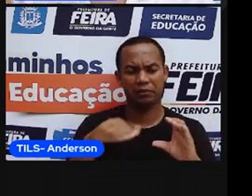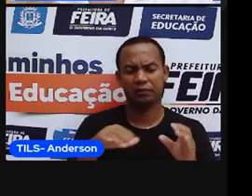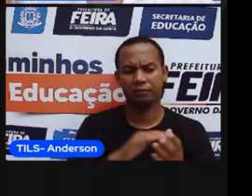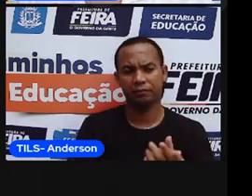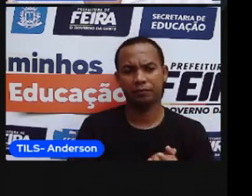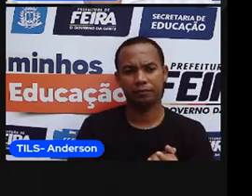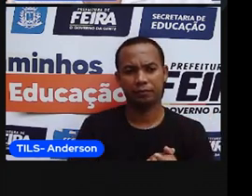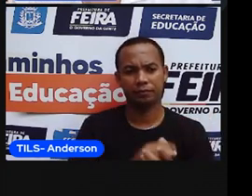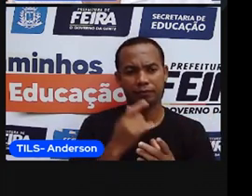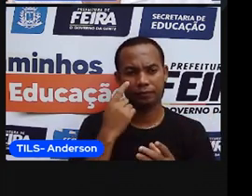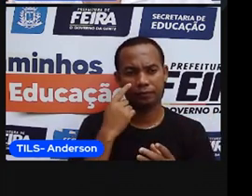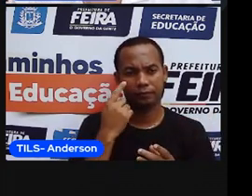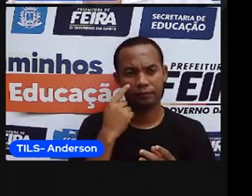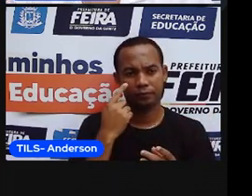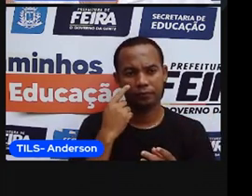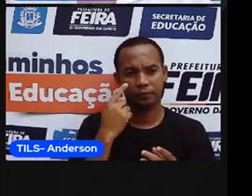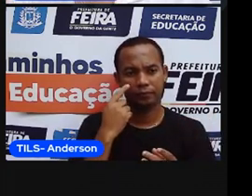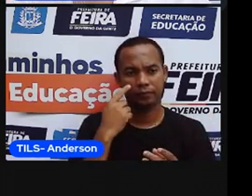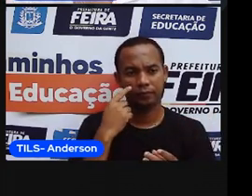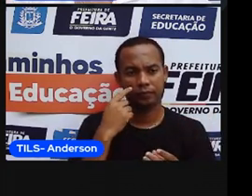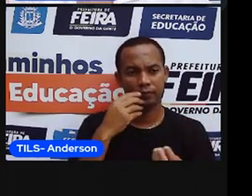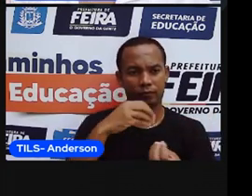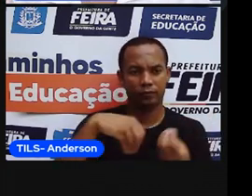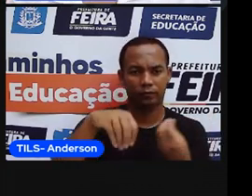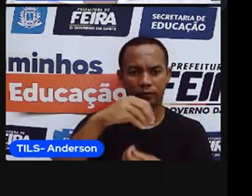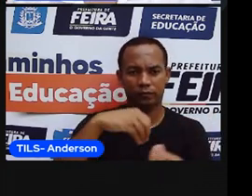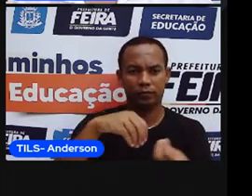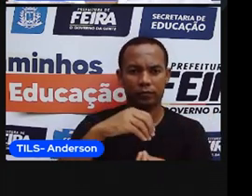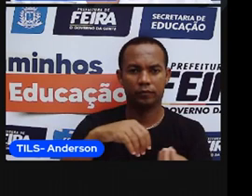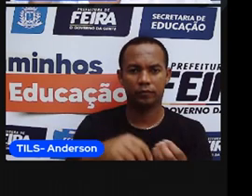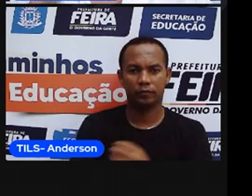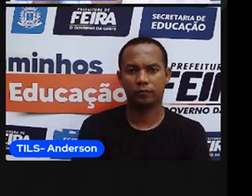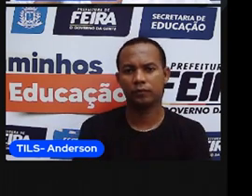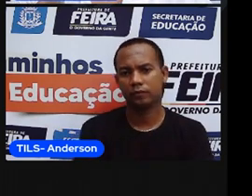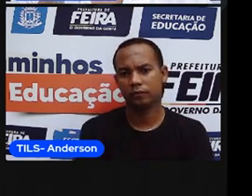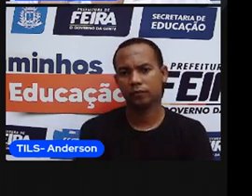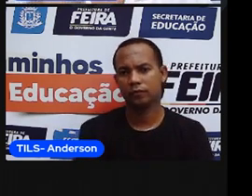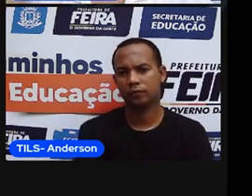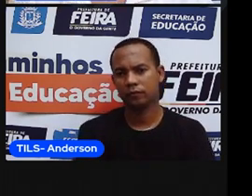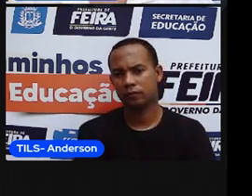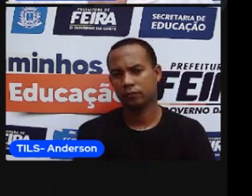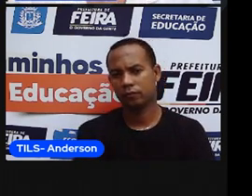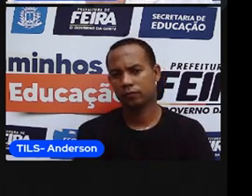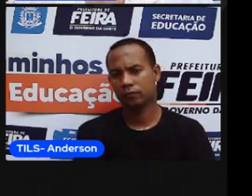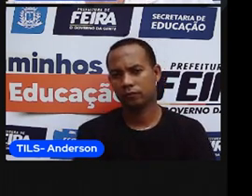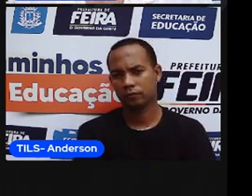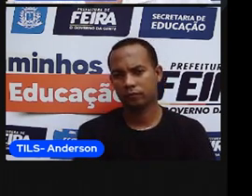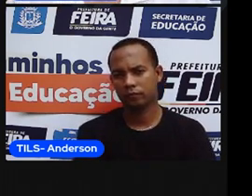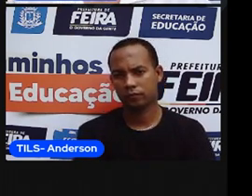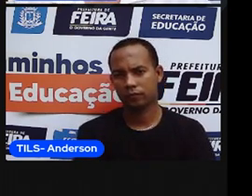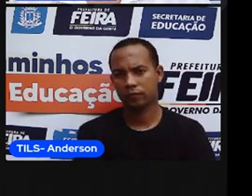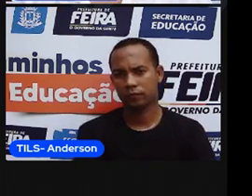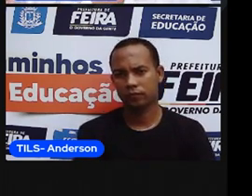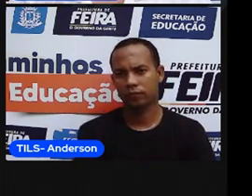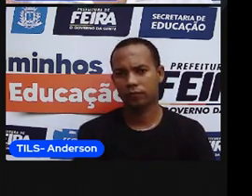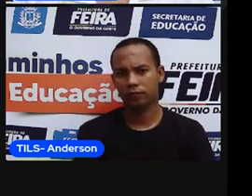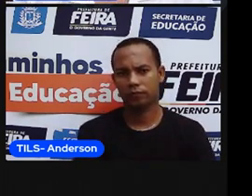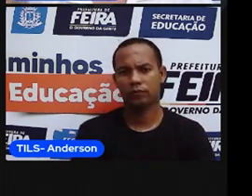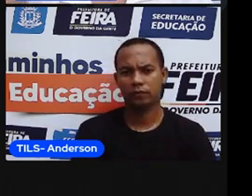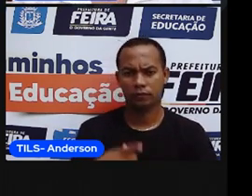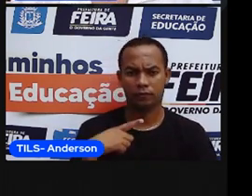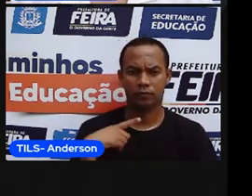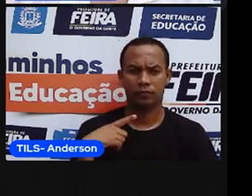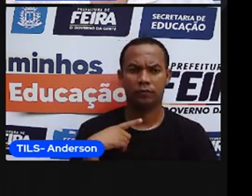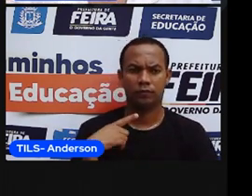E vão existir receitas que vão dizer 1 litro, né? Meio litro, tantos ml. Pronto. Existem essas